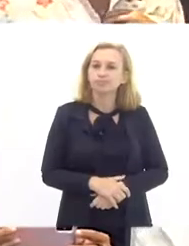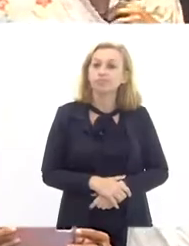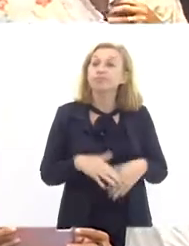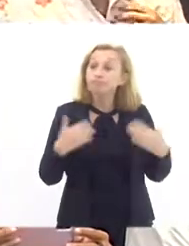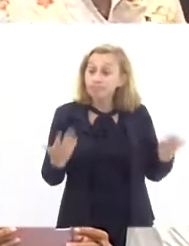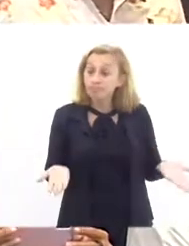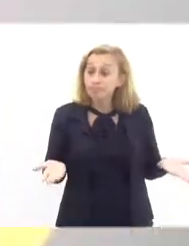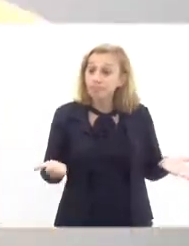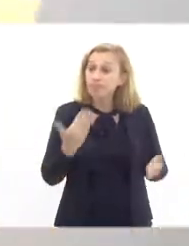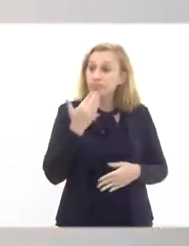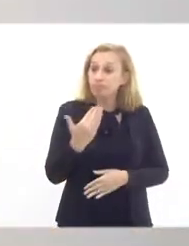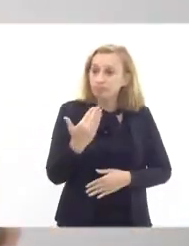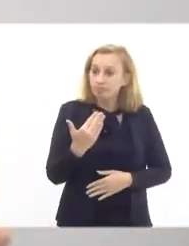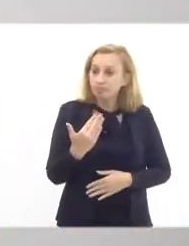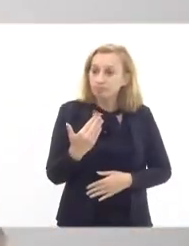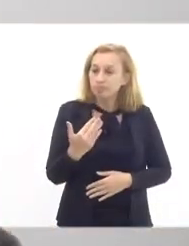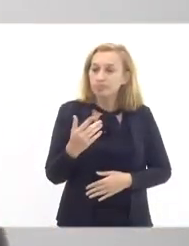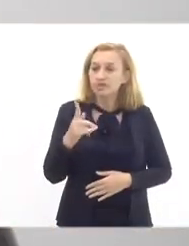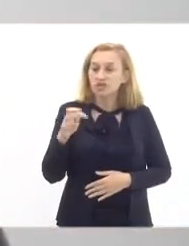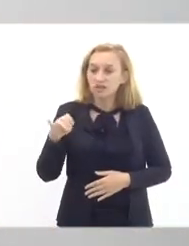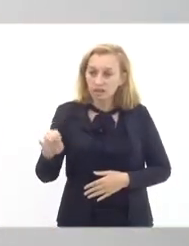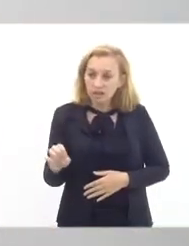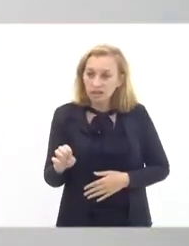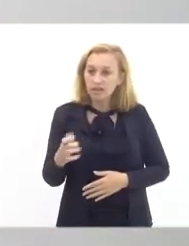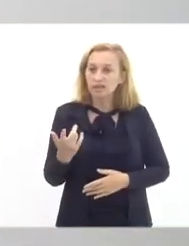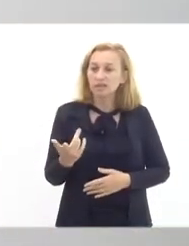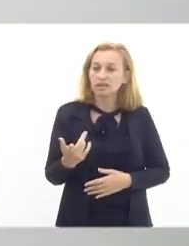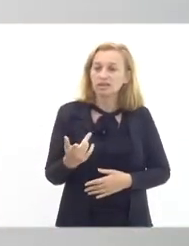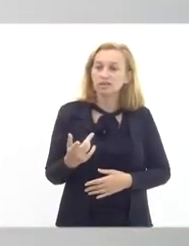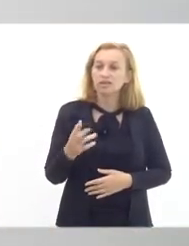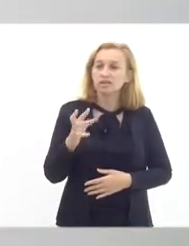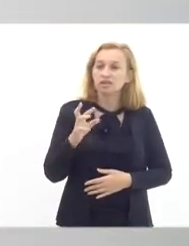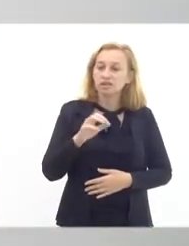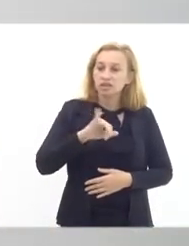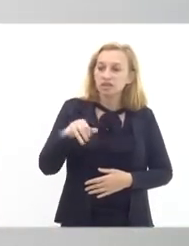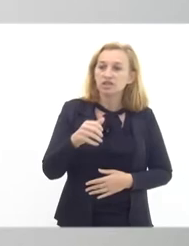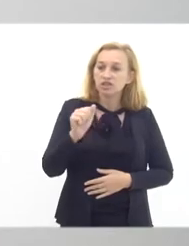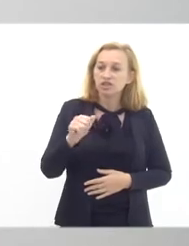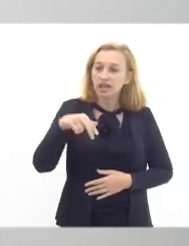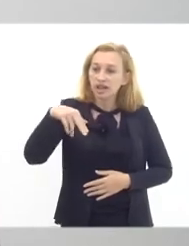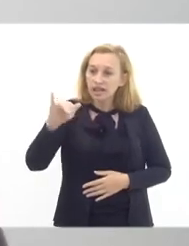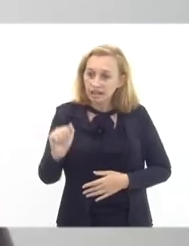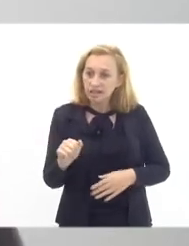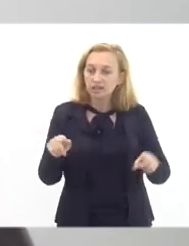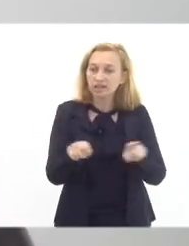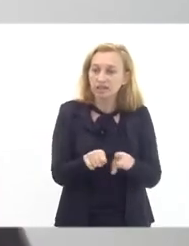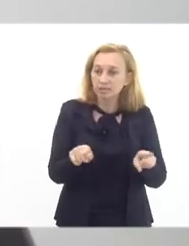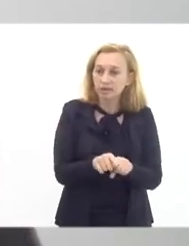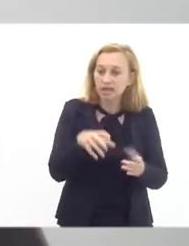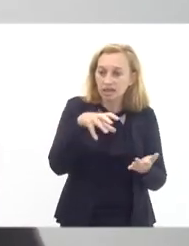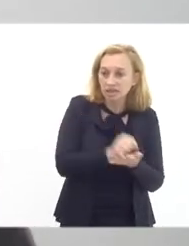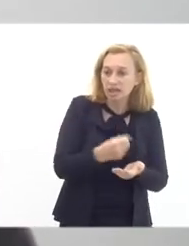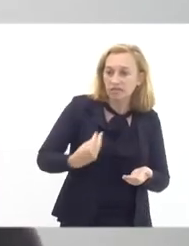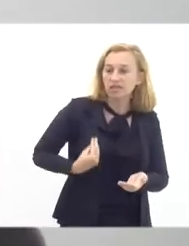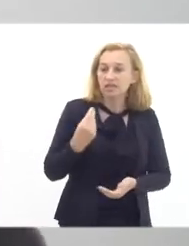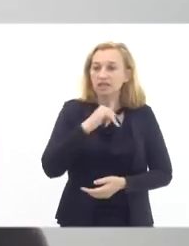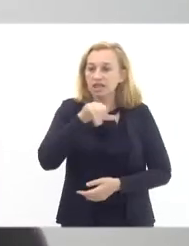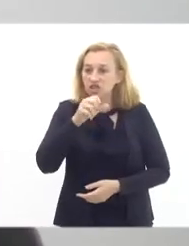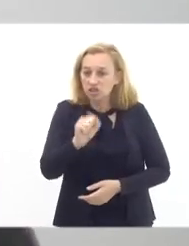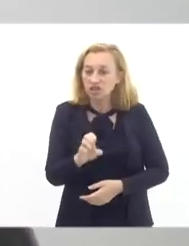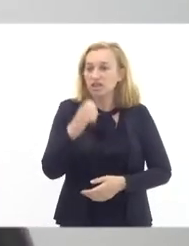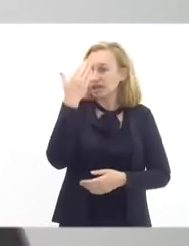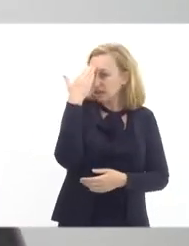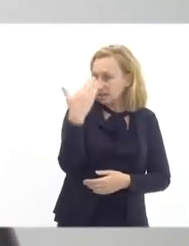Então, eu vou pedir para a Gisele e para a Rosite, por favor, e Janaína. Gostaria também aqui de registrar a presença da Jana e